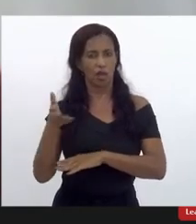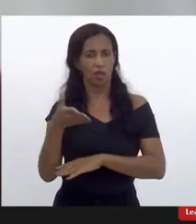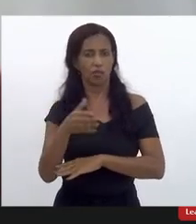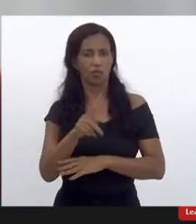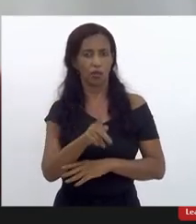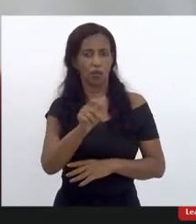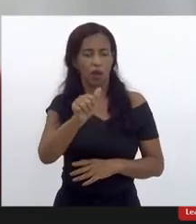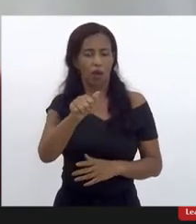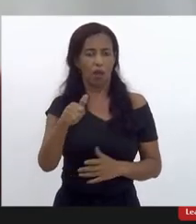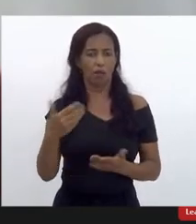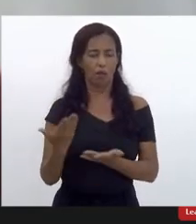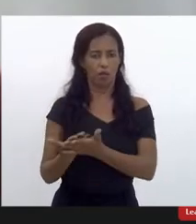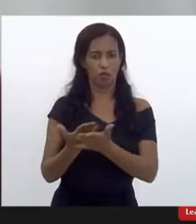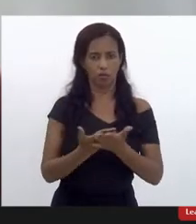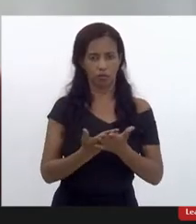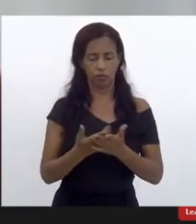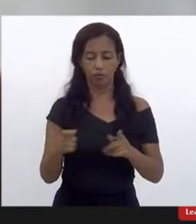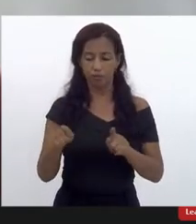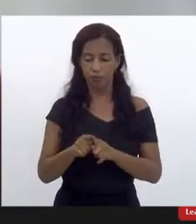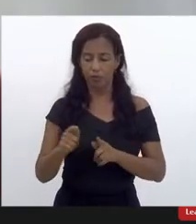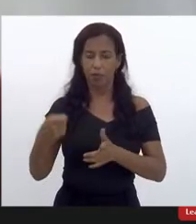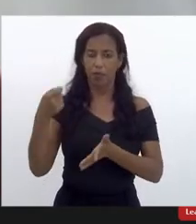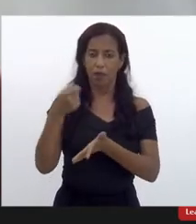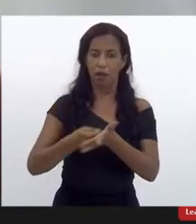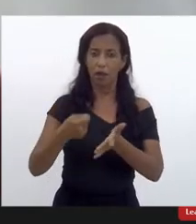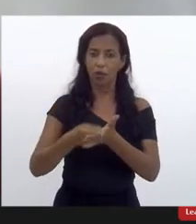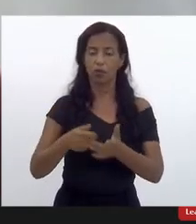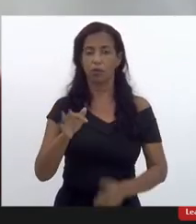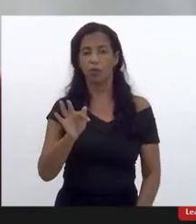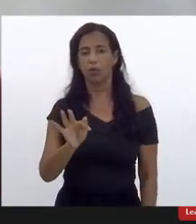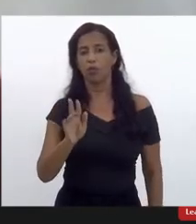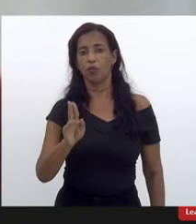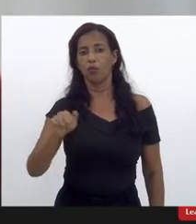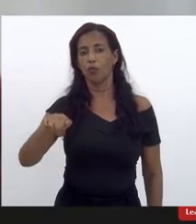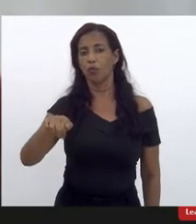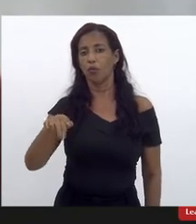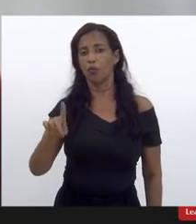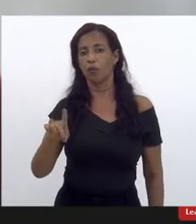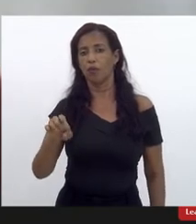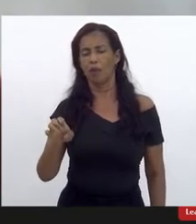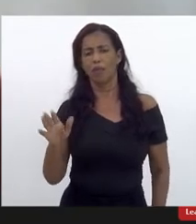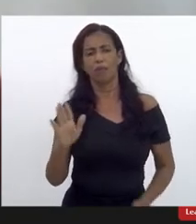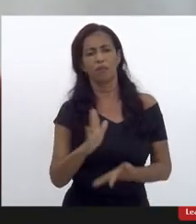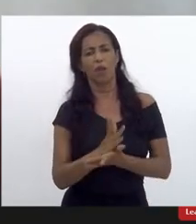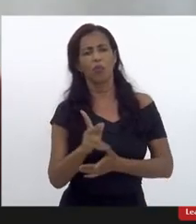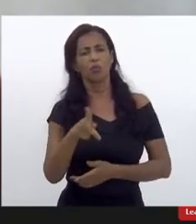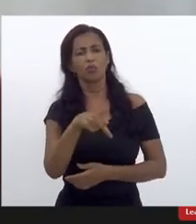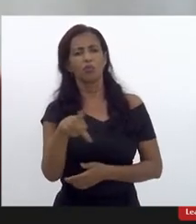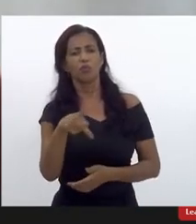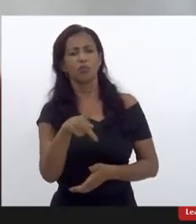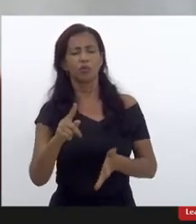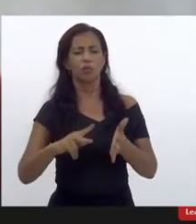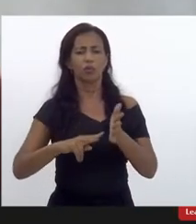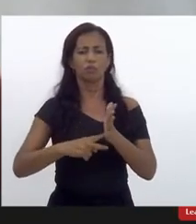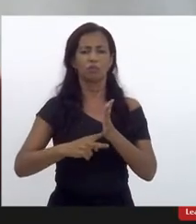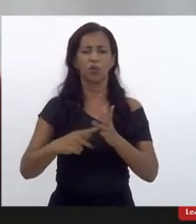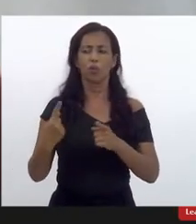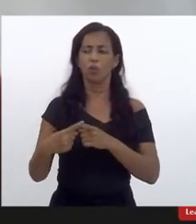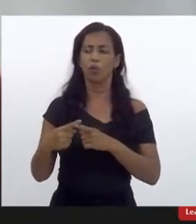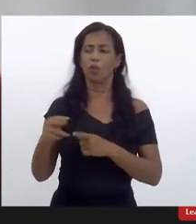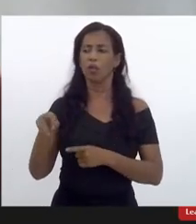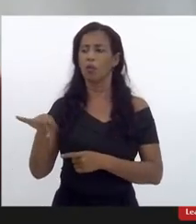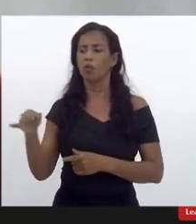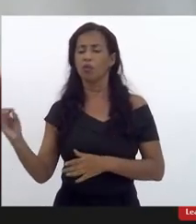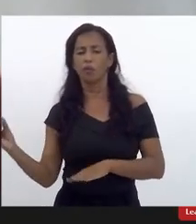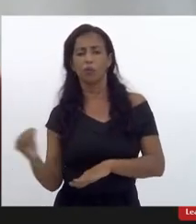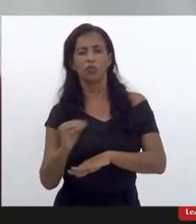para estudo, assim como a luta pelo Fundeb, porque alguns professores questionam, inclusive o sindicato, por que não o Fundeb direto